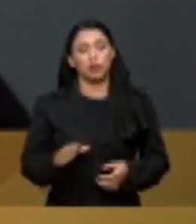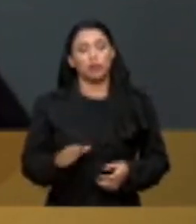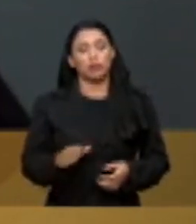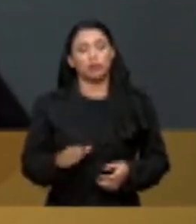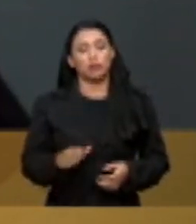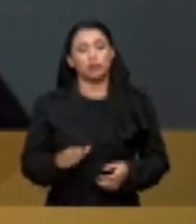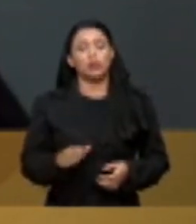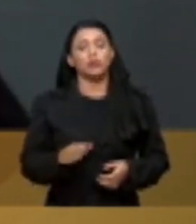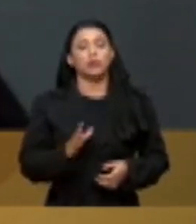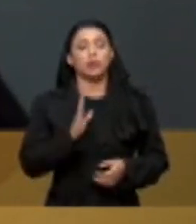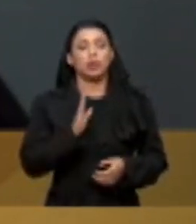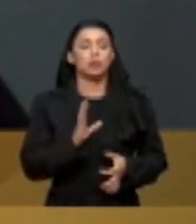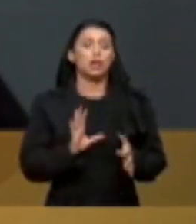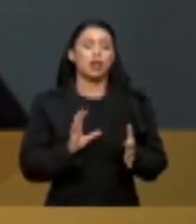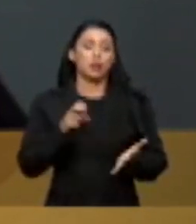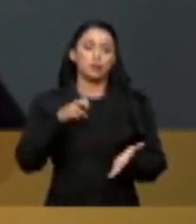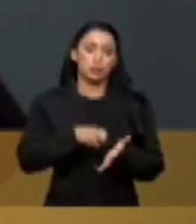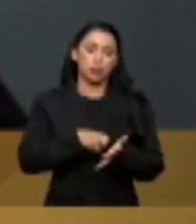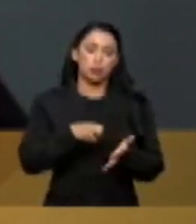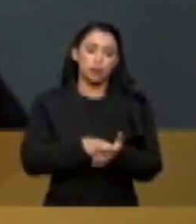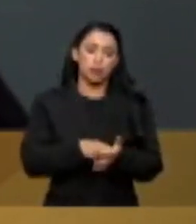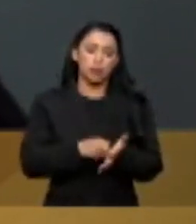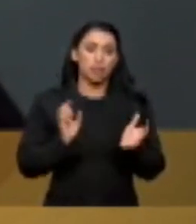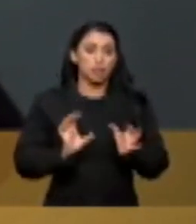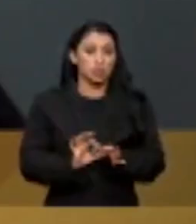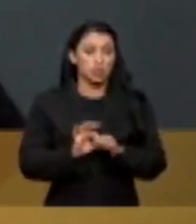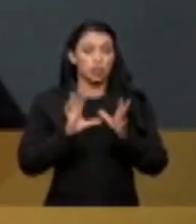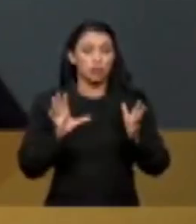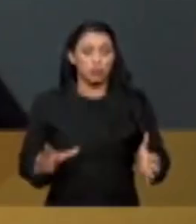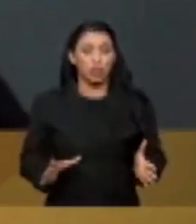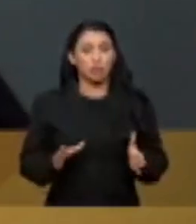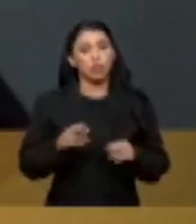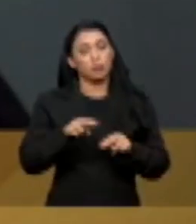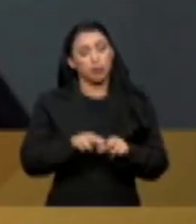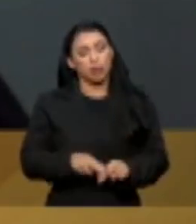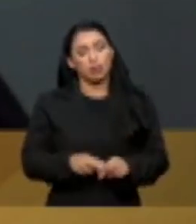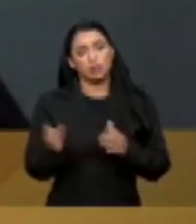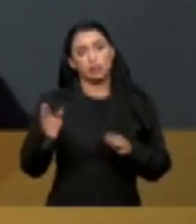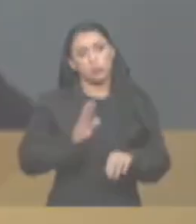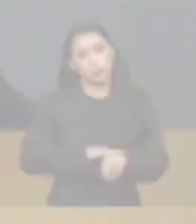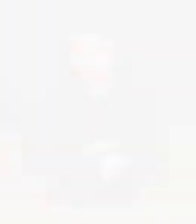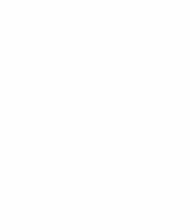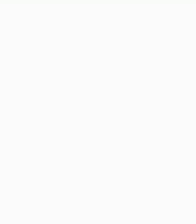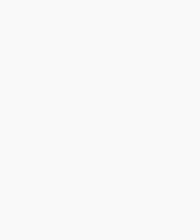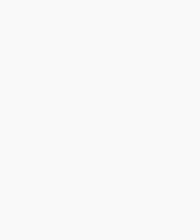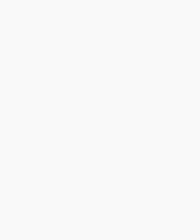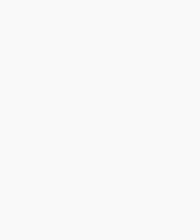punibilidade da paciente pela ocorrência da prescrição. É como voto, senhor presidente.